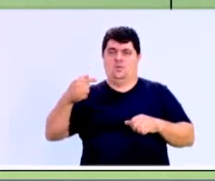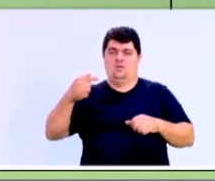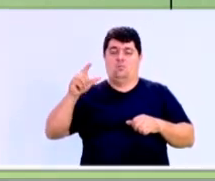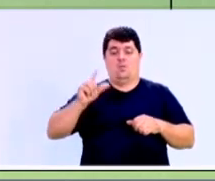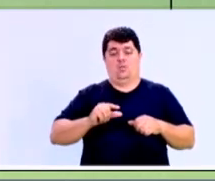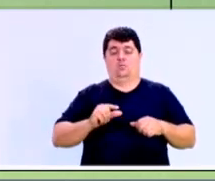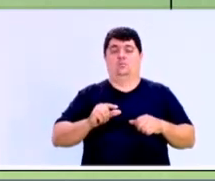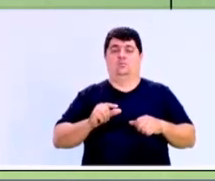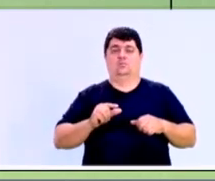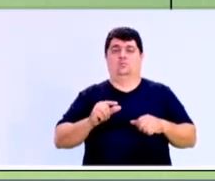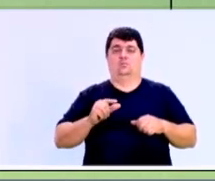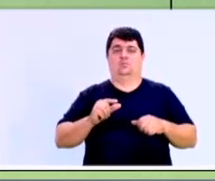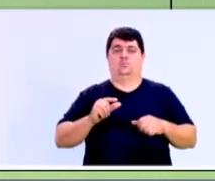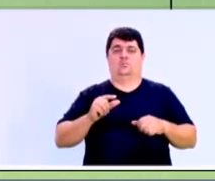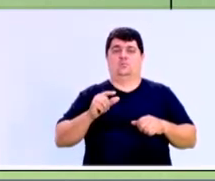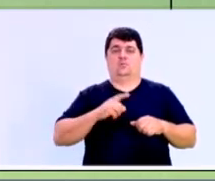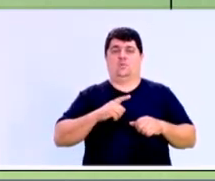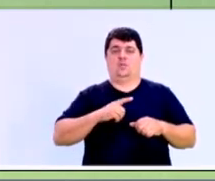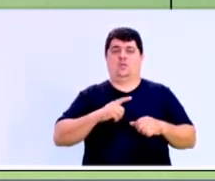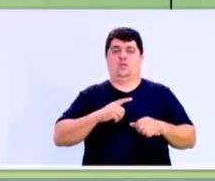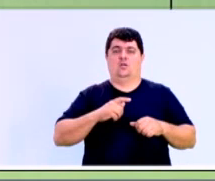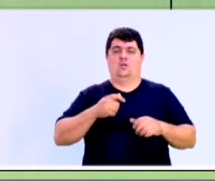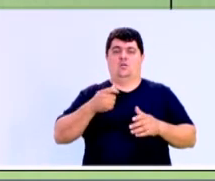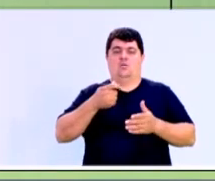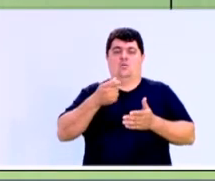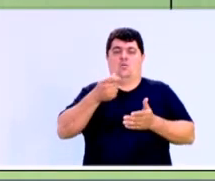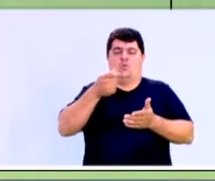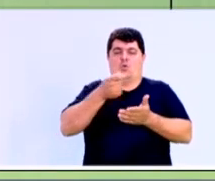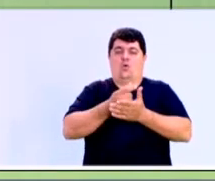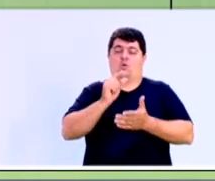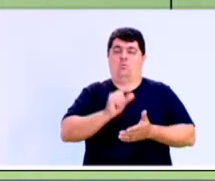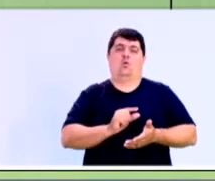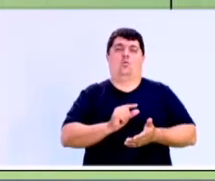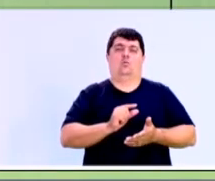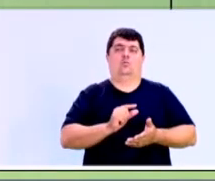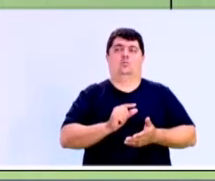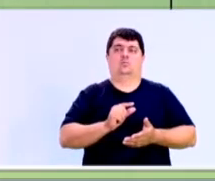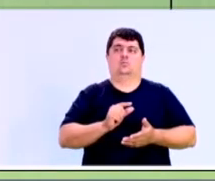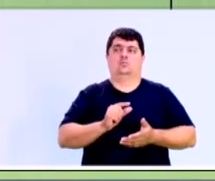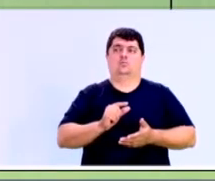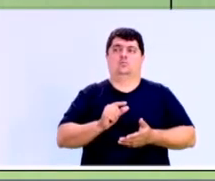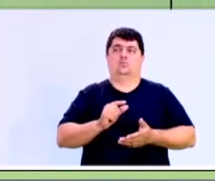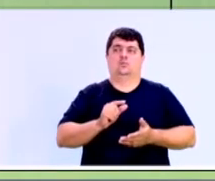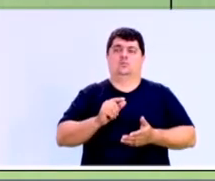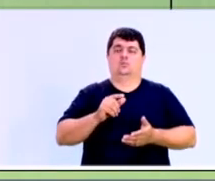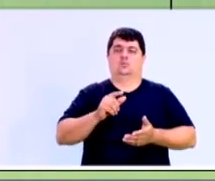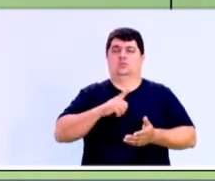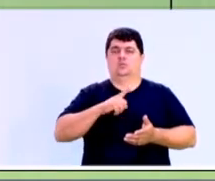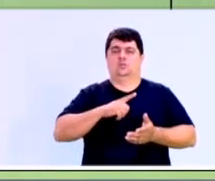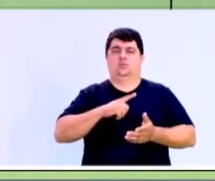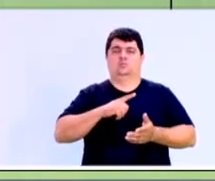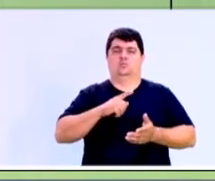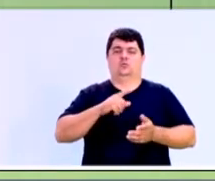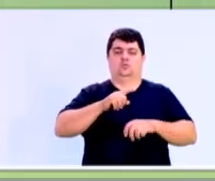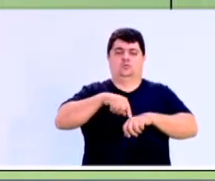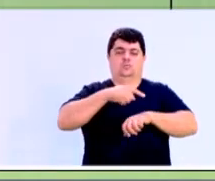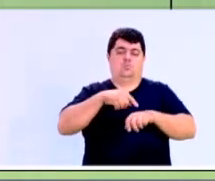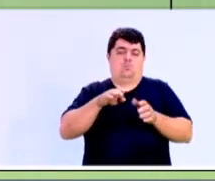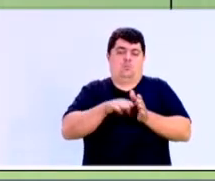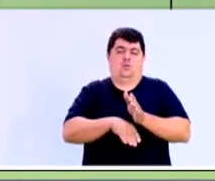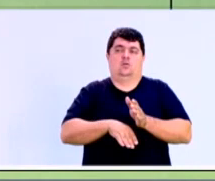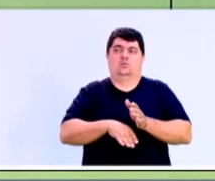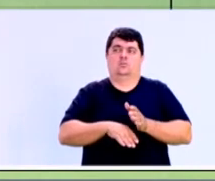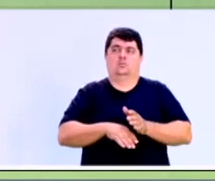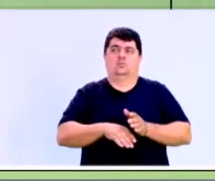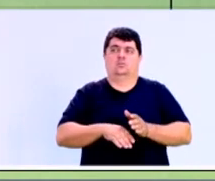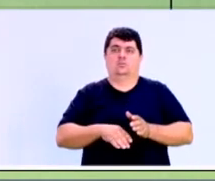a parte que eu sou bancado por mim mesmo, né? Fornecedor diminuiu o prazo que eu dependo, aumentou o prazo